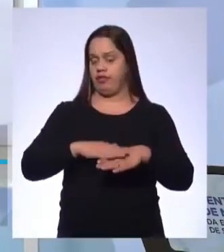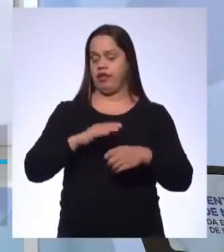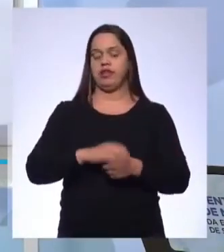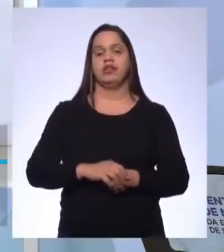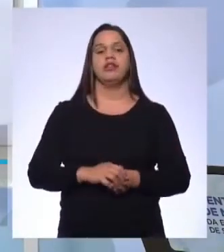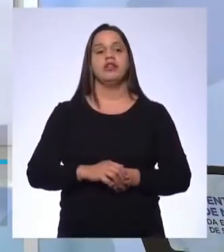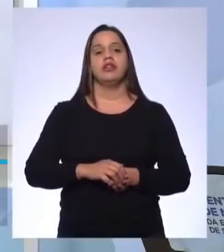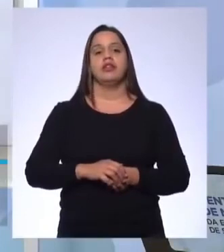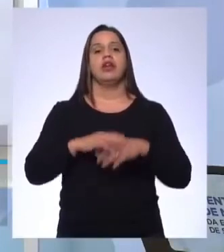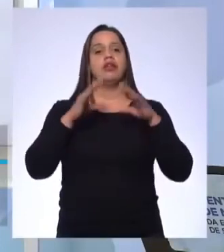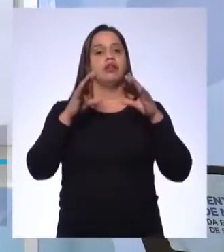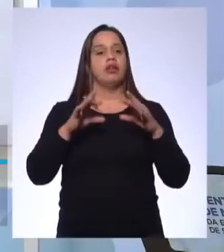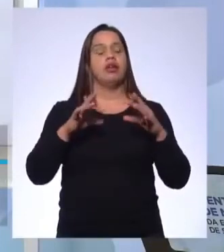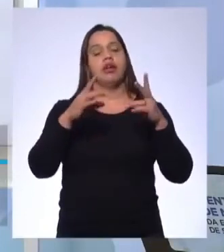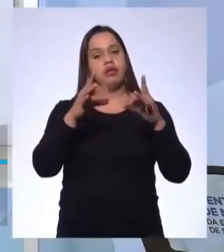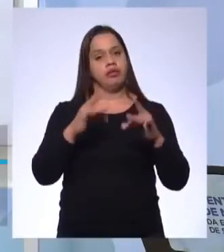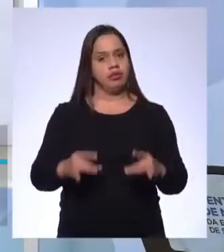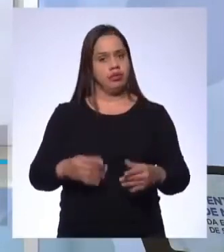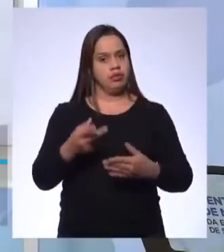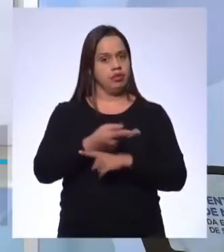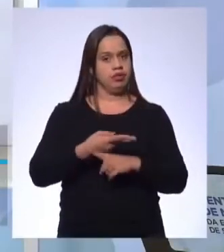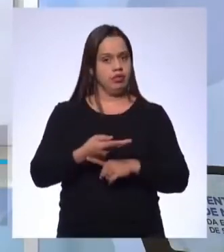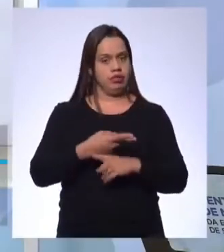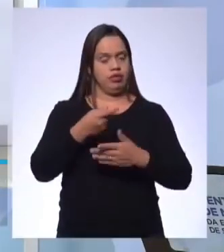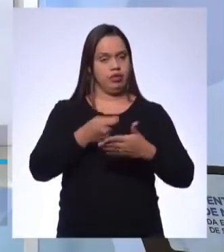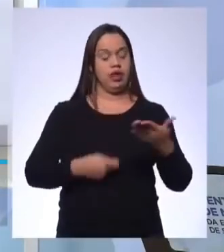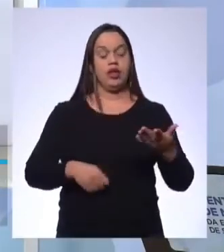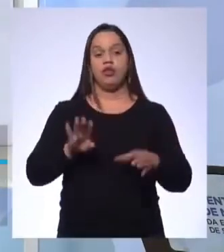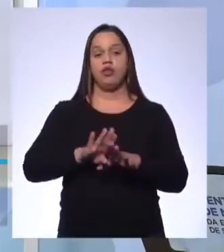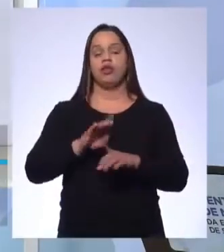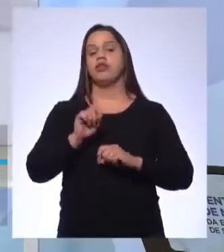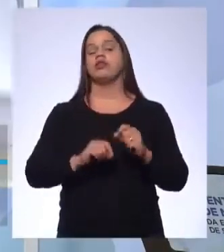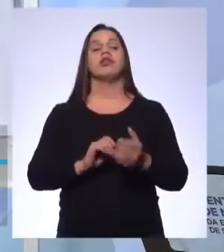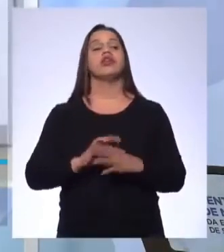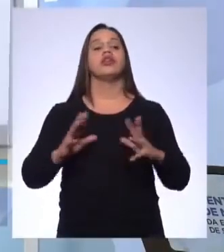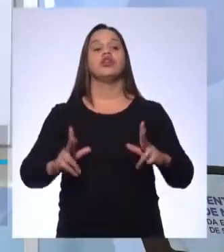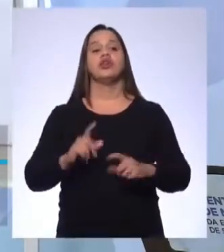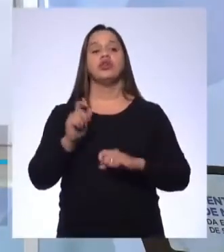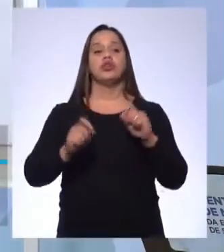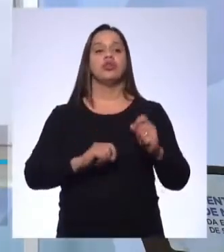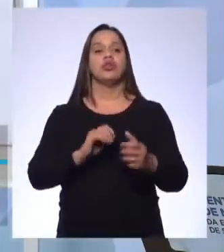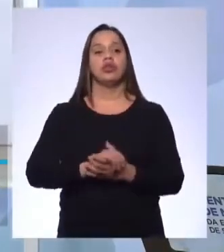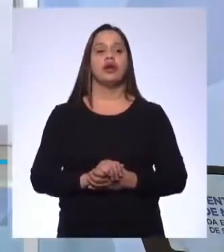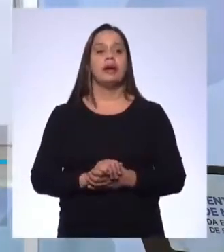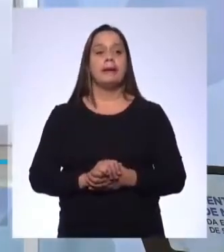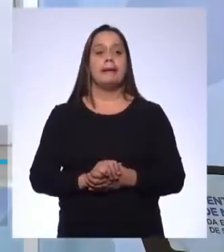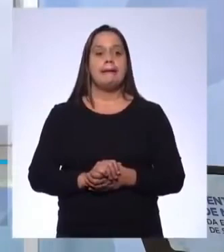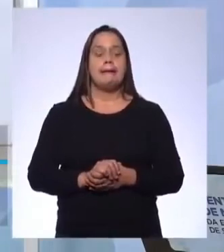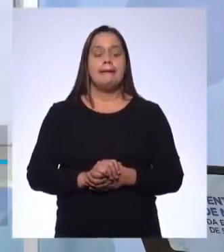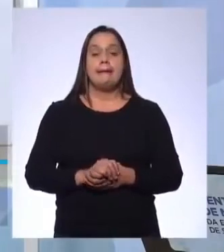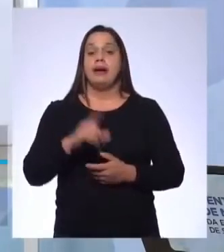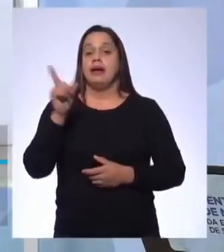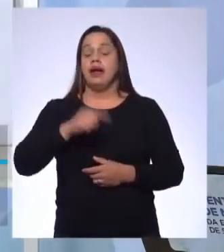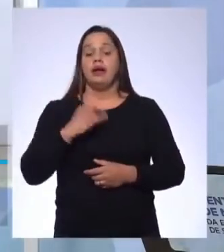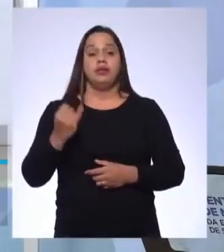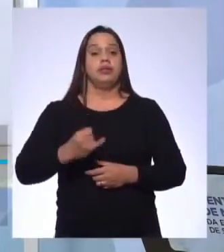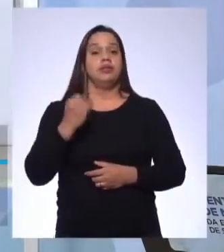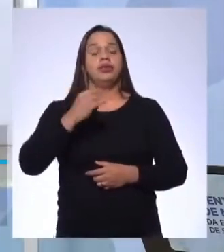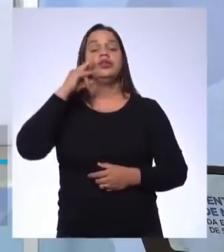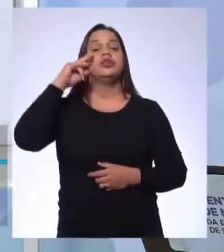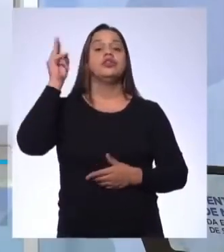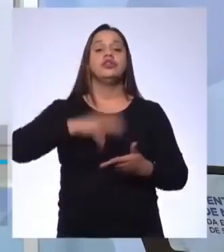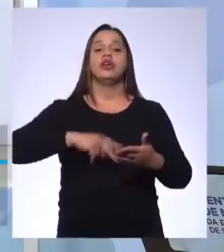uma revisão com vocês dos double questions, que são muito importantes na hora da leitura de um texto.